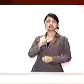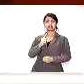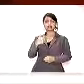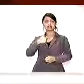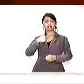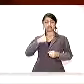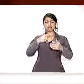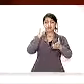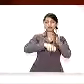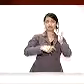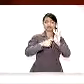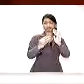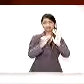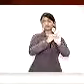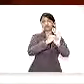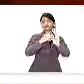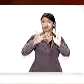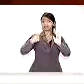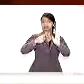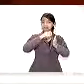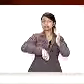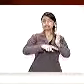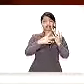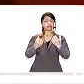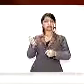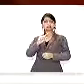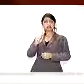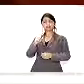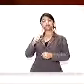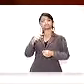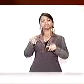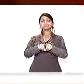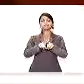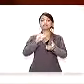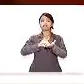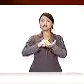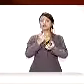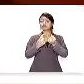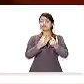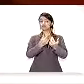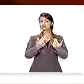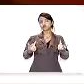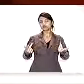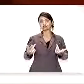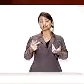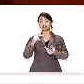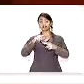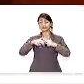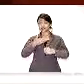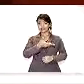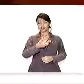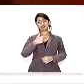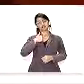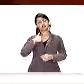Celebrar o contato emergencial restando indevidas as sanções que lhe foram aplicadas Neste contexto